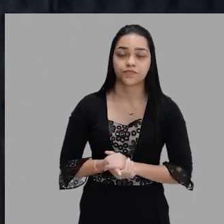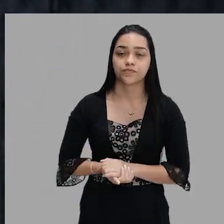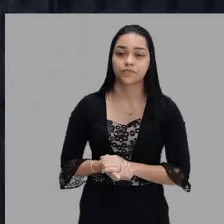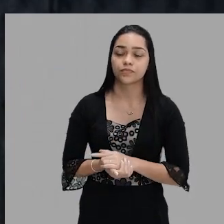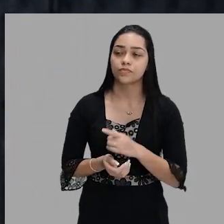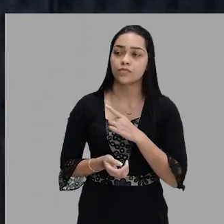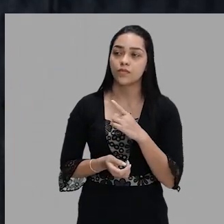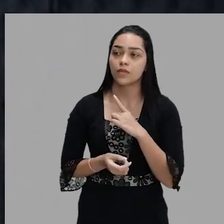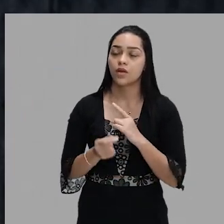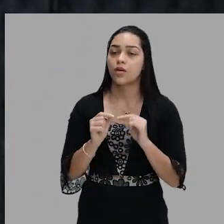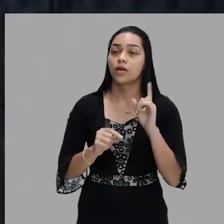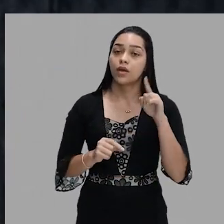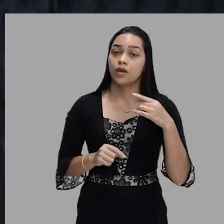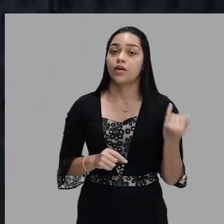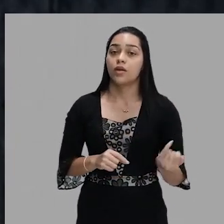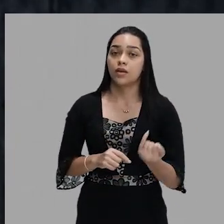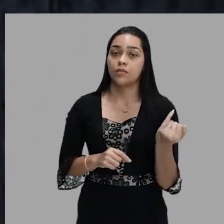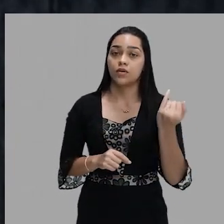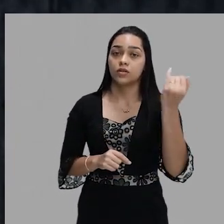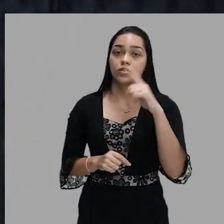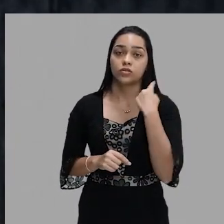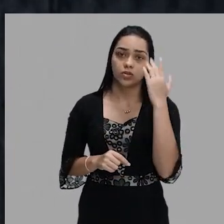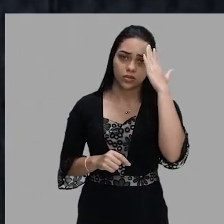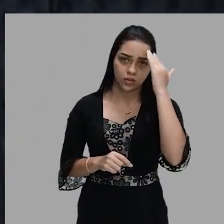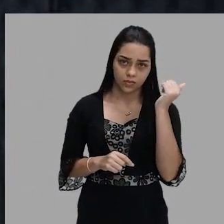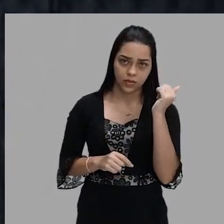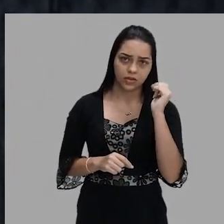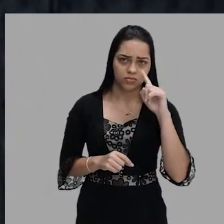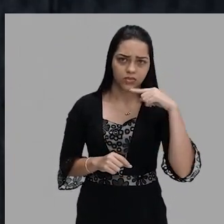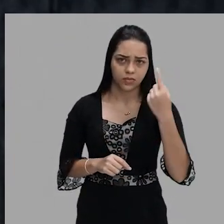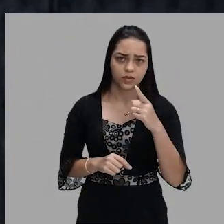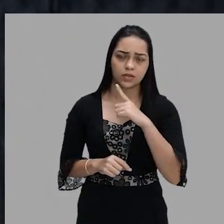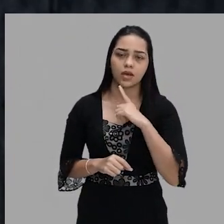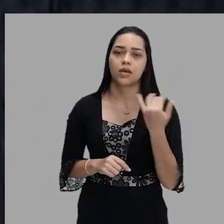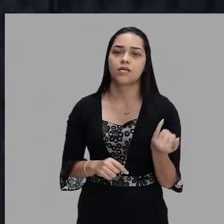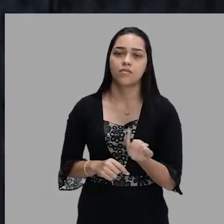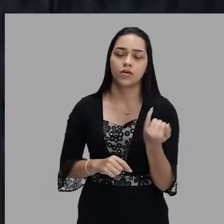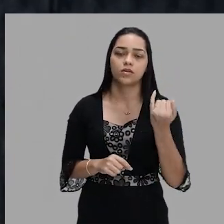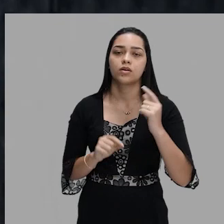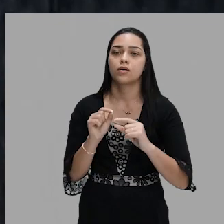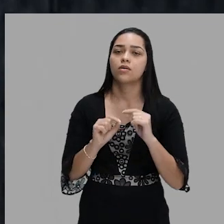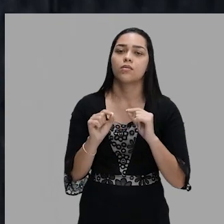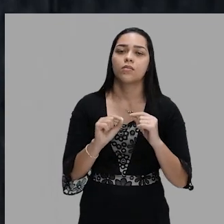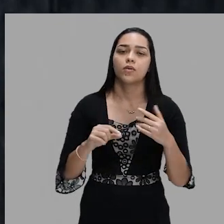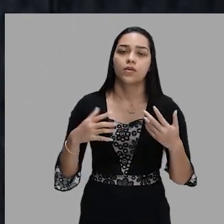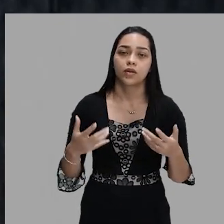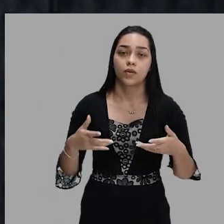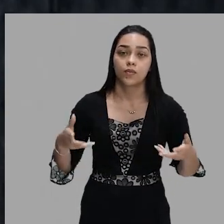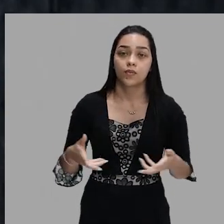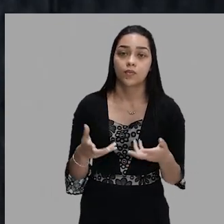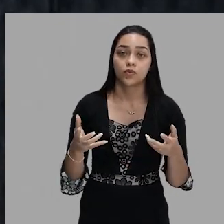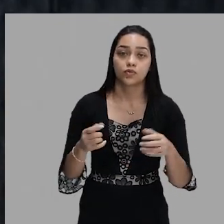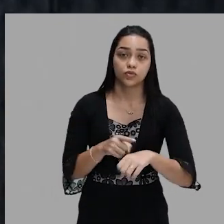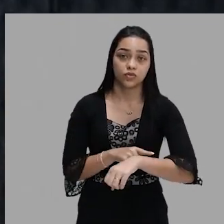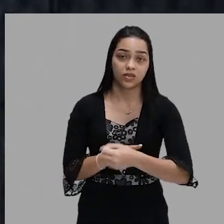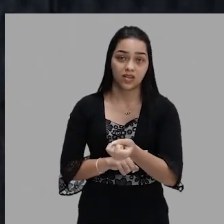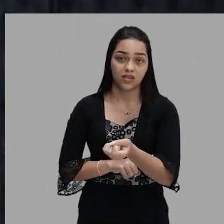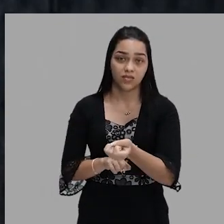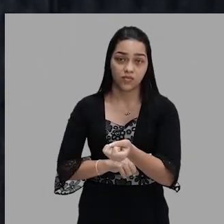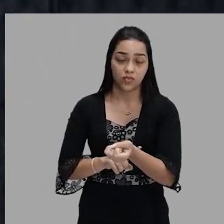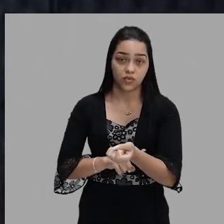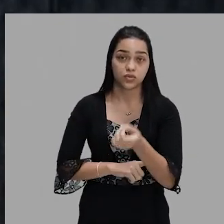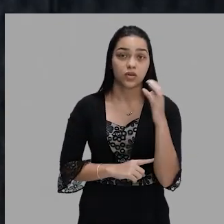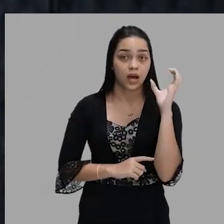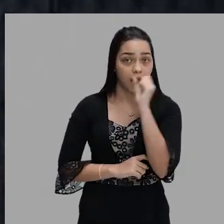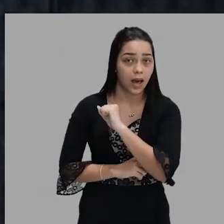Essa bainha de mielina ela é muito importante, nós vamos ver mais adiante que ela é importante para que o impulso nervoso seja